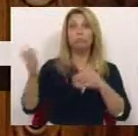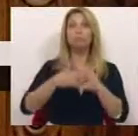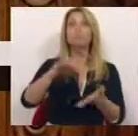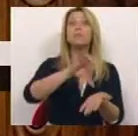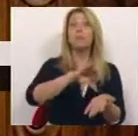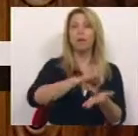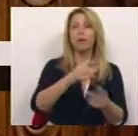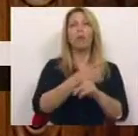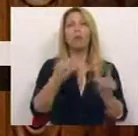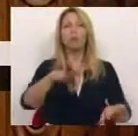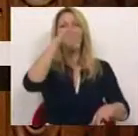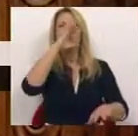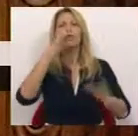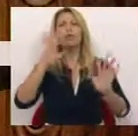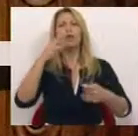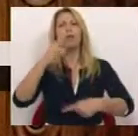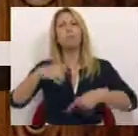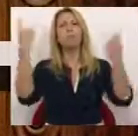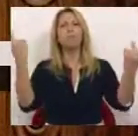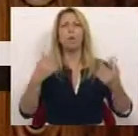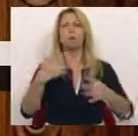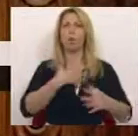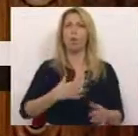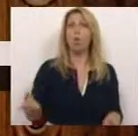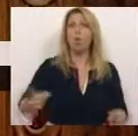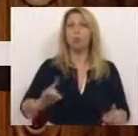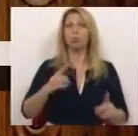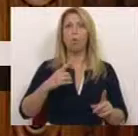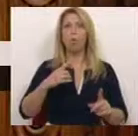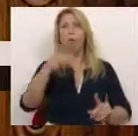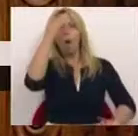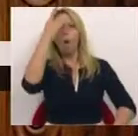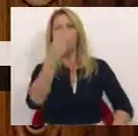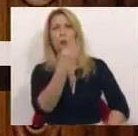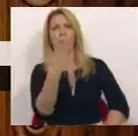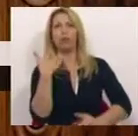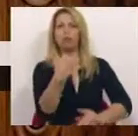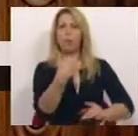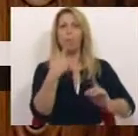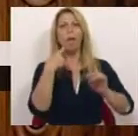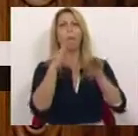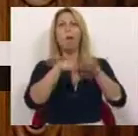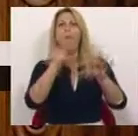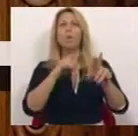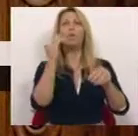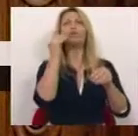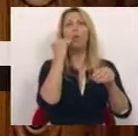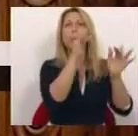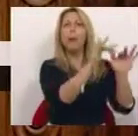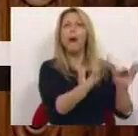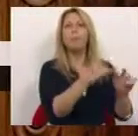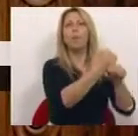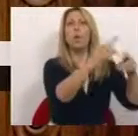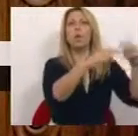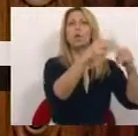já manifestou desagrado pelo facto de não ser ouvido relativamente à construção do armazém para resíduos nucleares, mas sobre o encerramento da central